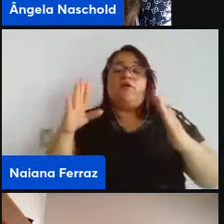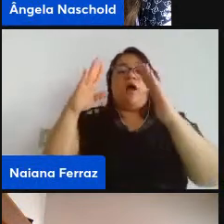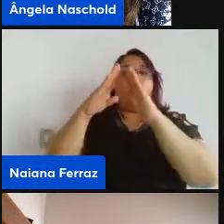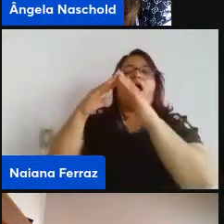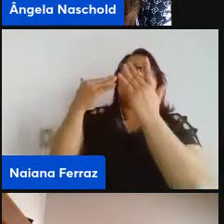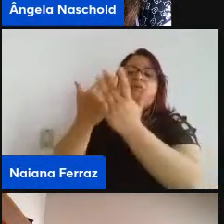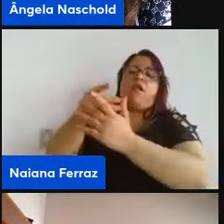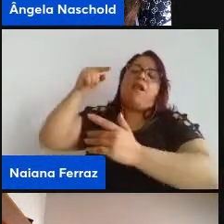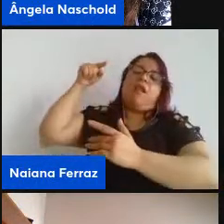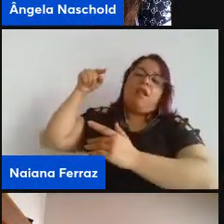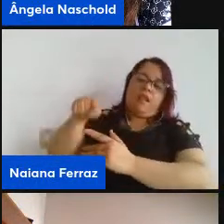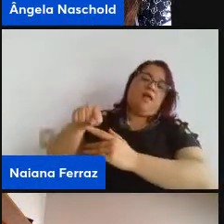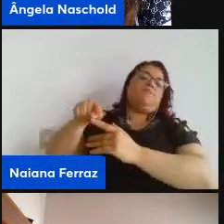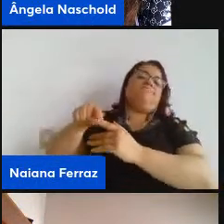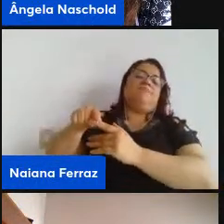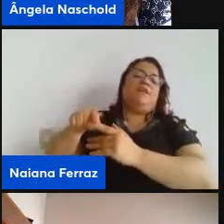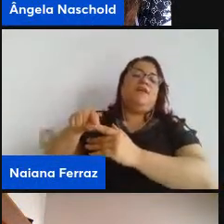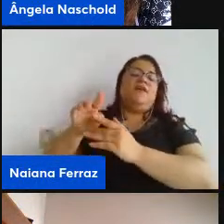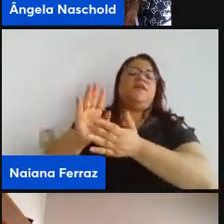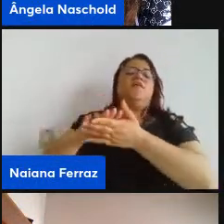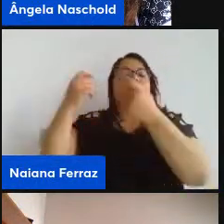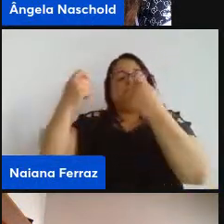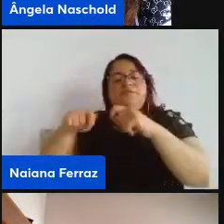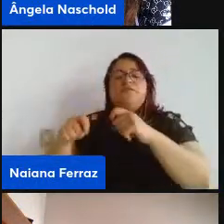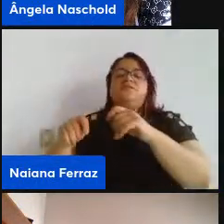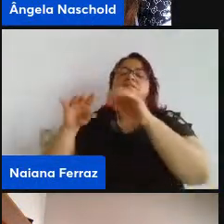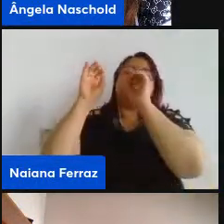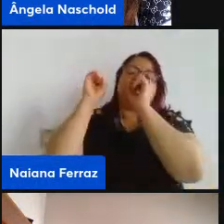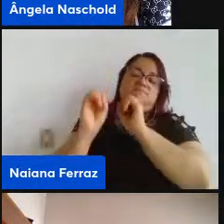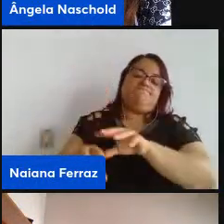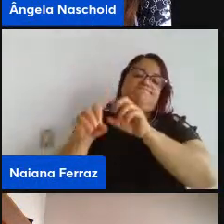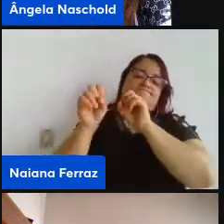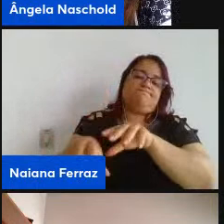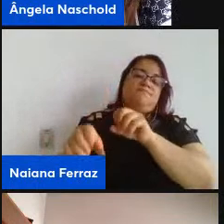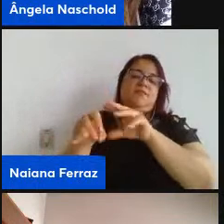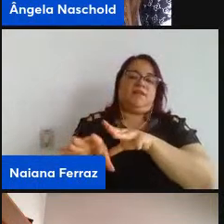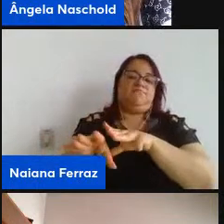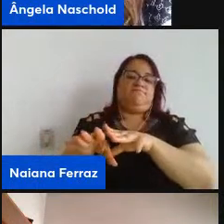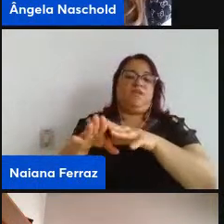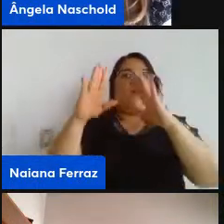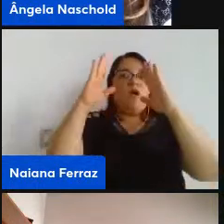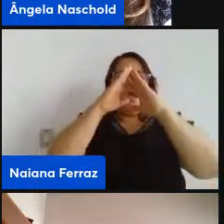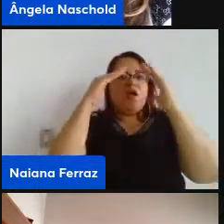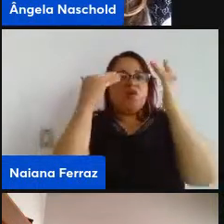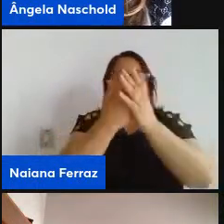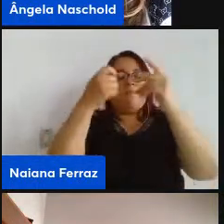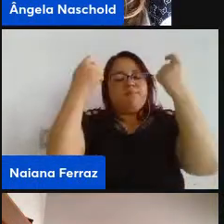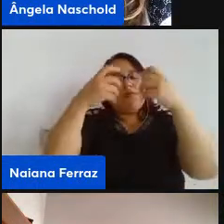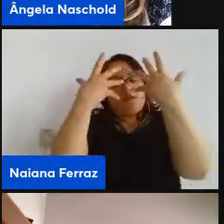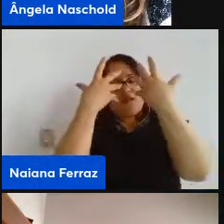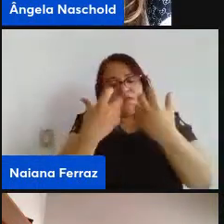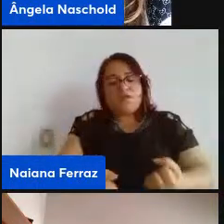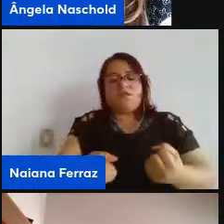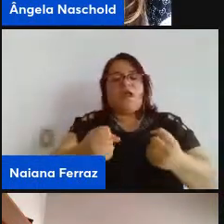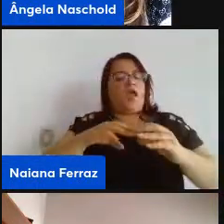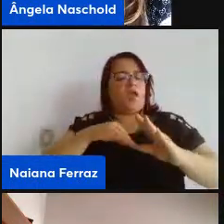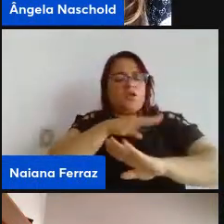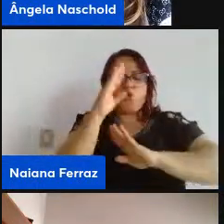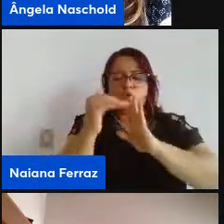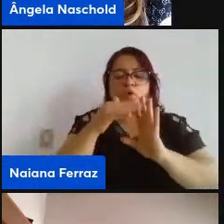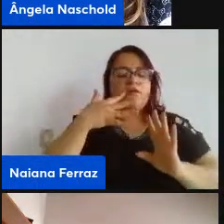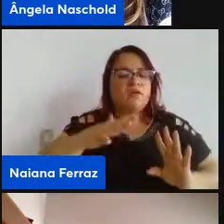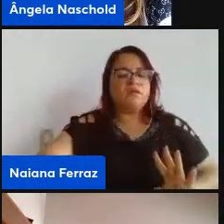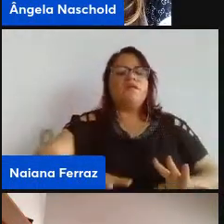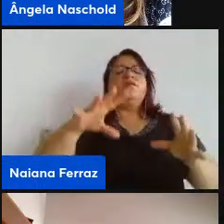que irradia. A escola tem que assumir que todas as crianças são capazes de aprender e,